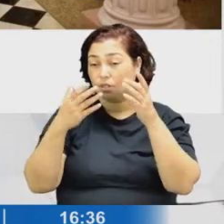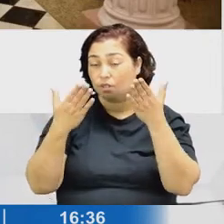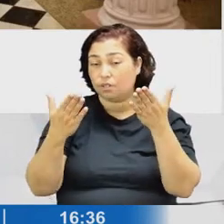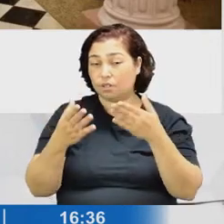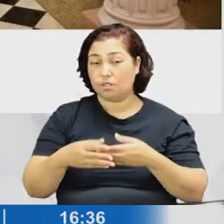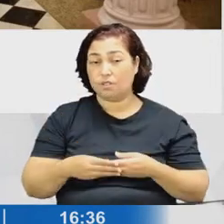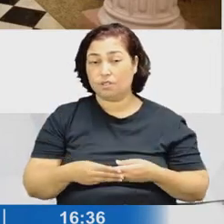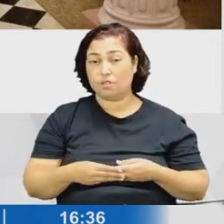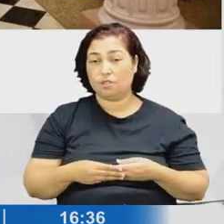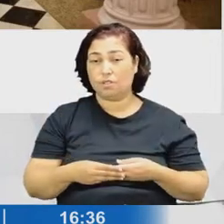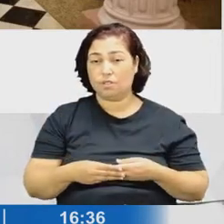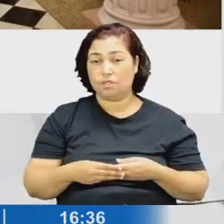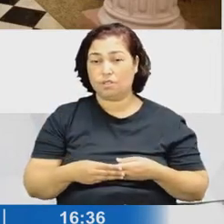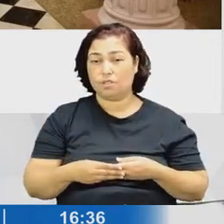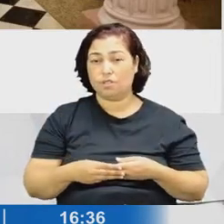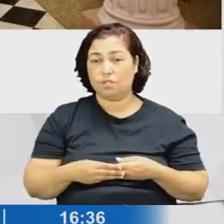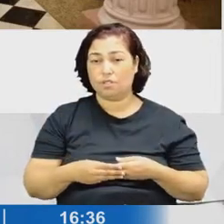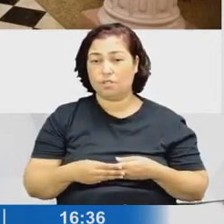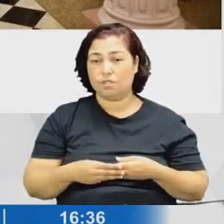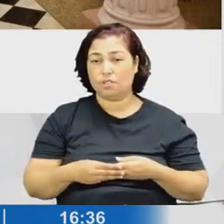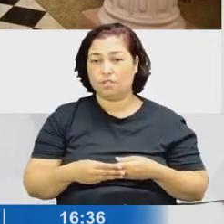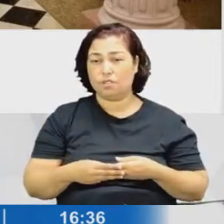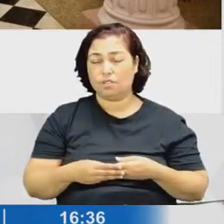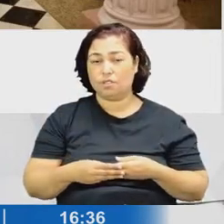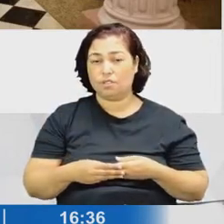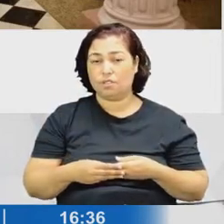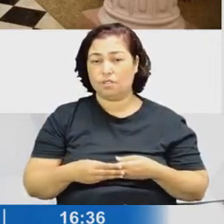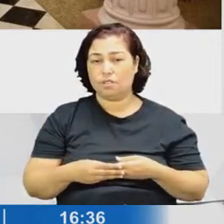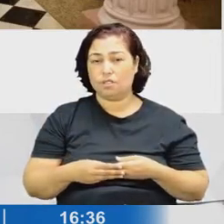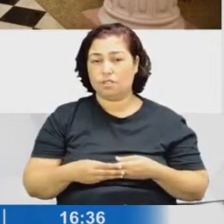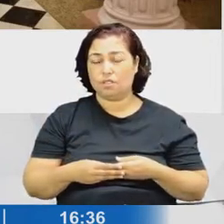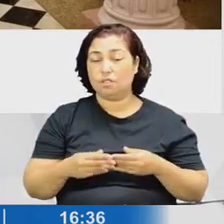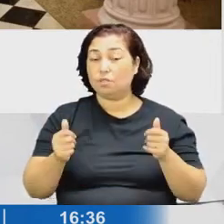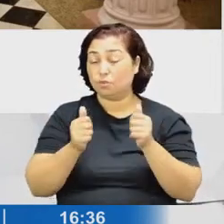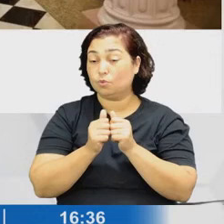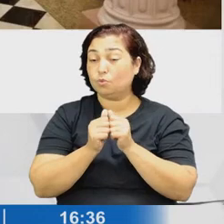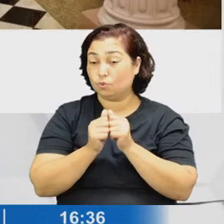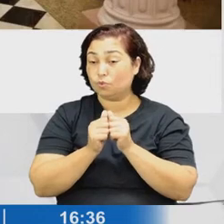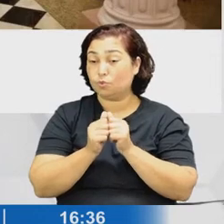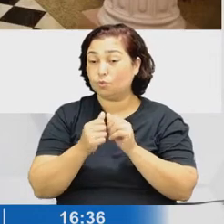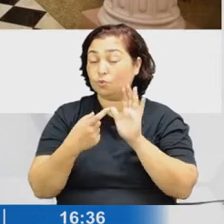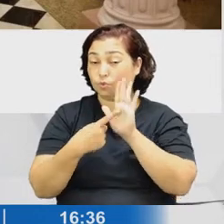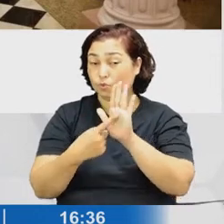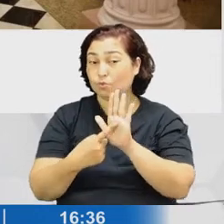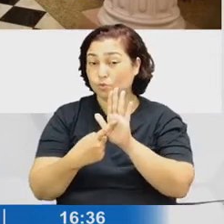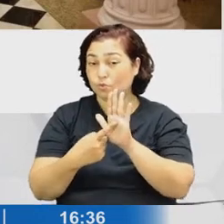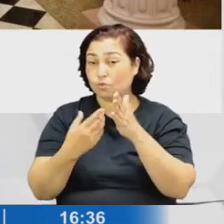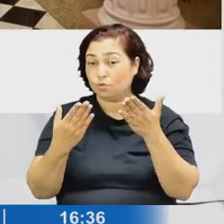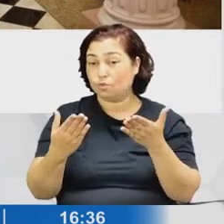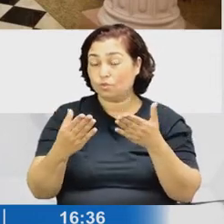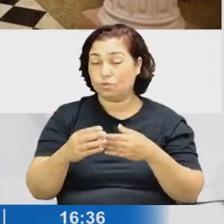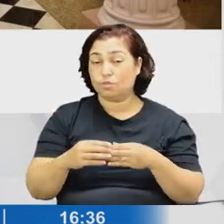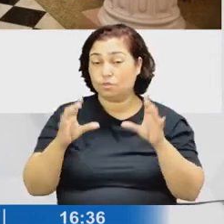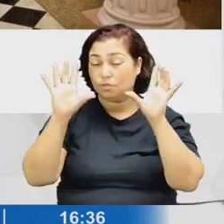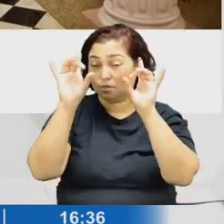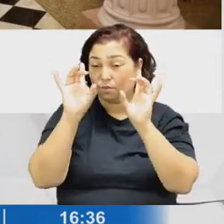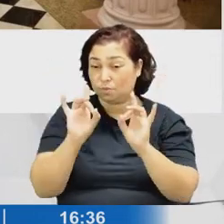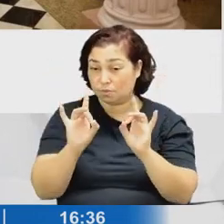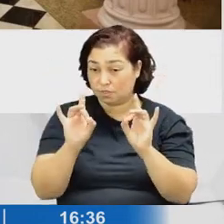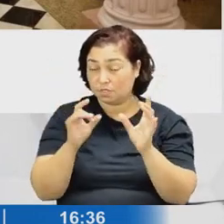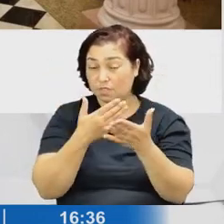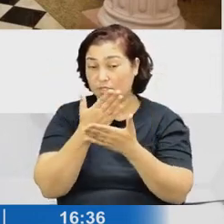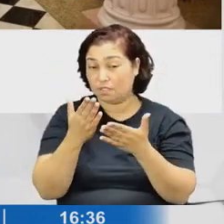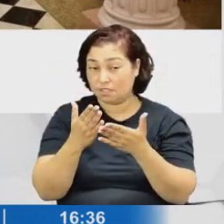poxa mas o fotógrafo tá muito atento é todo mundo junto é um fotógrafo né que é especialista nisso